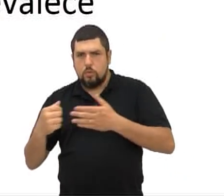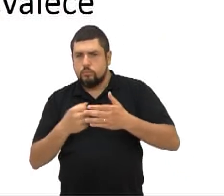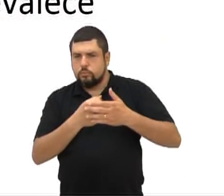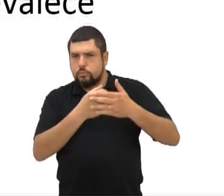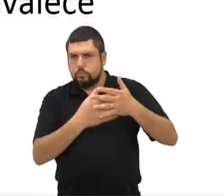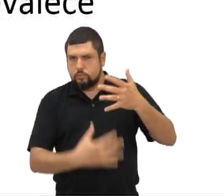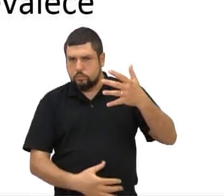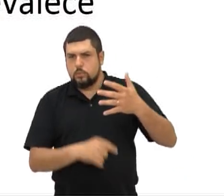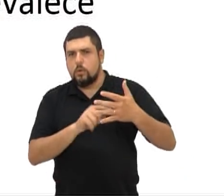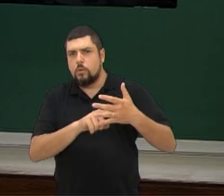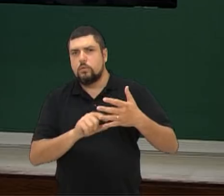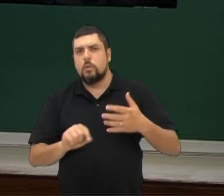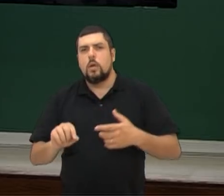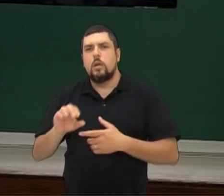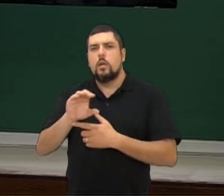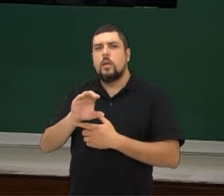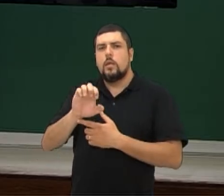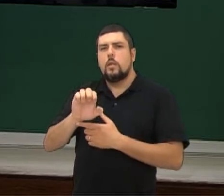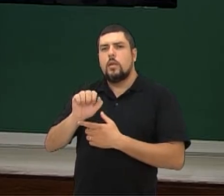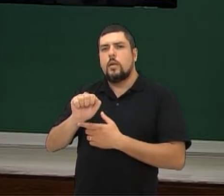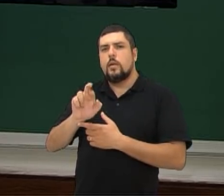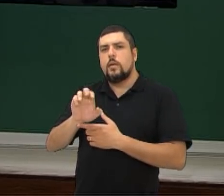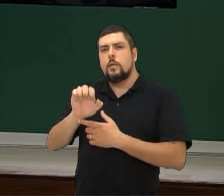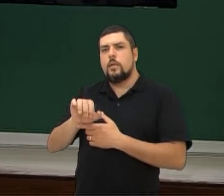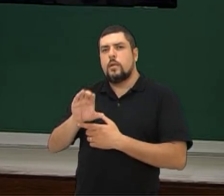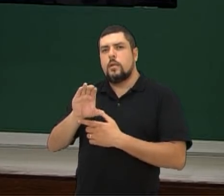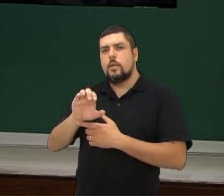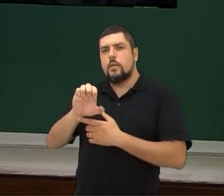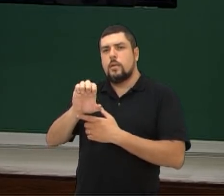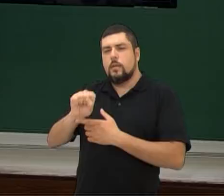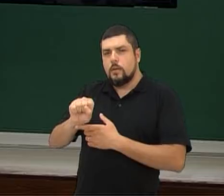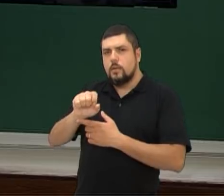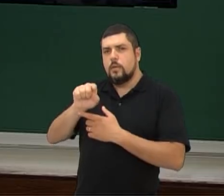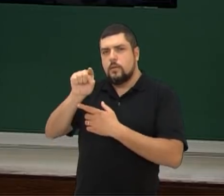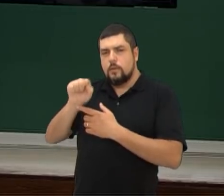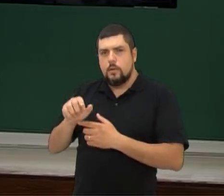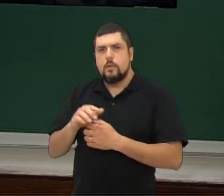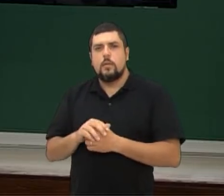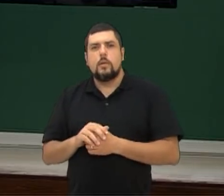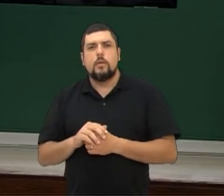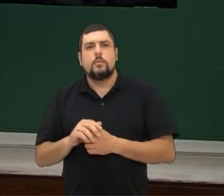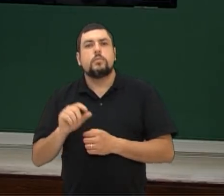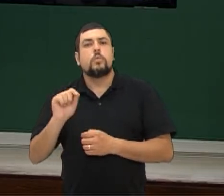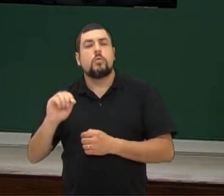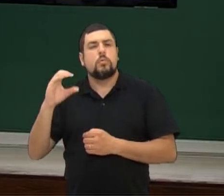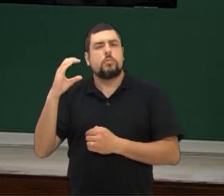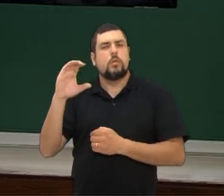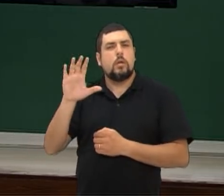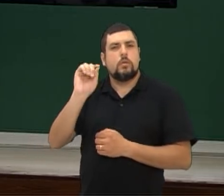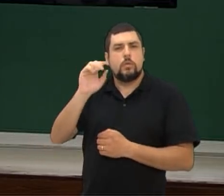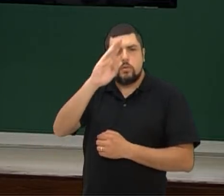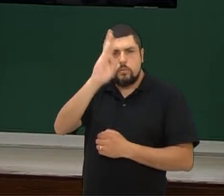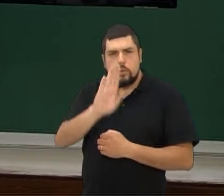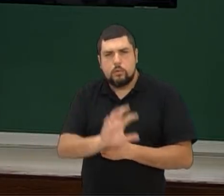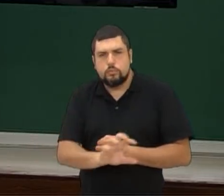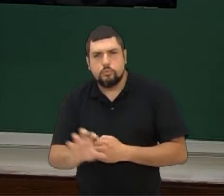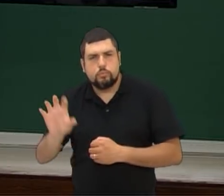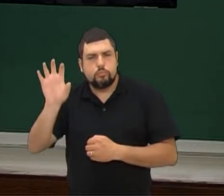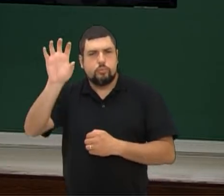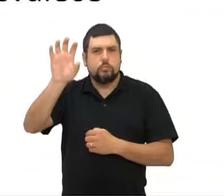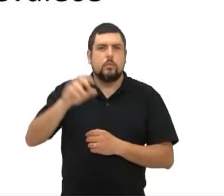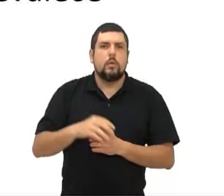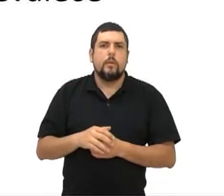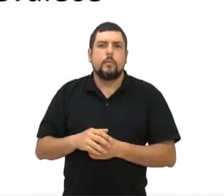o cearenseis, né? Cearenseis, o Ceará, uma região do Brasil. Então, é claro que